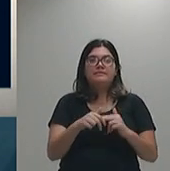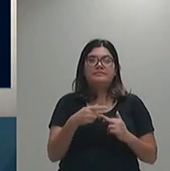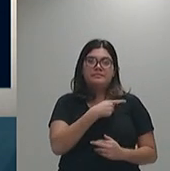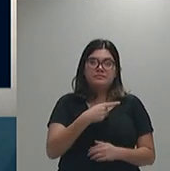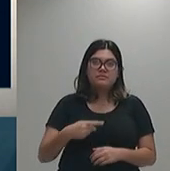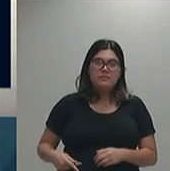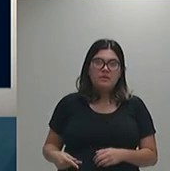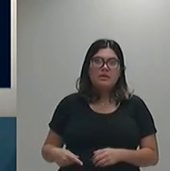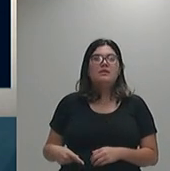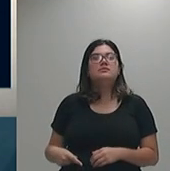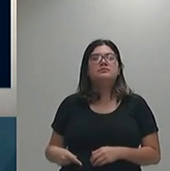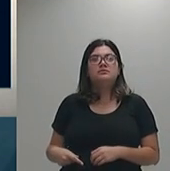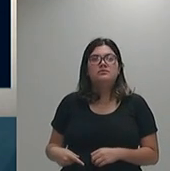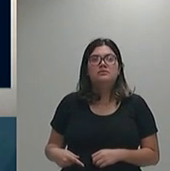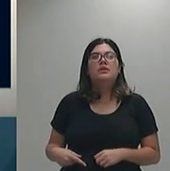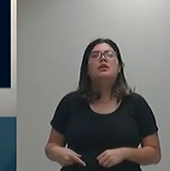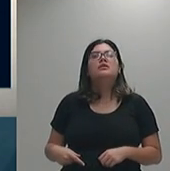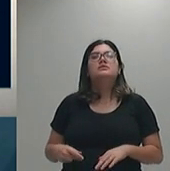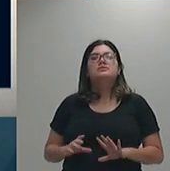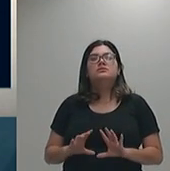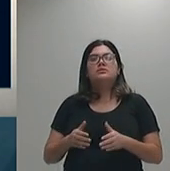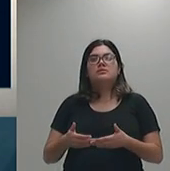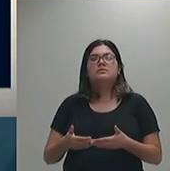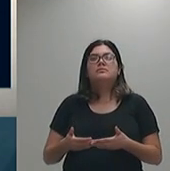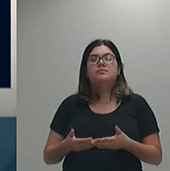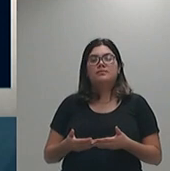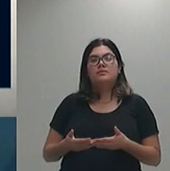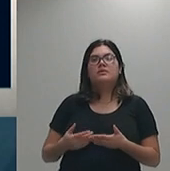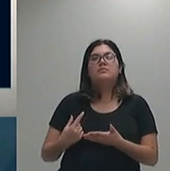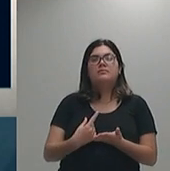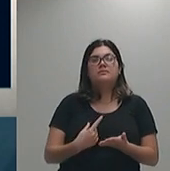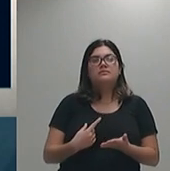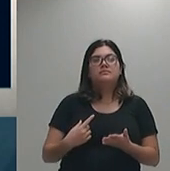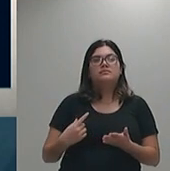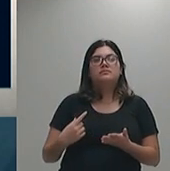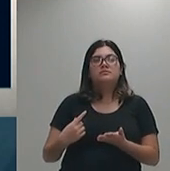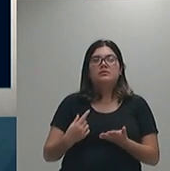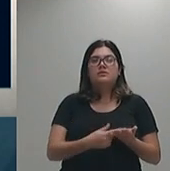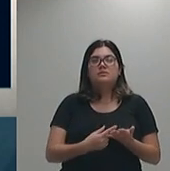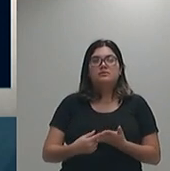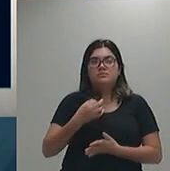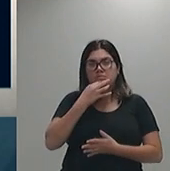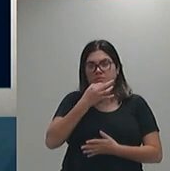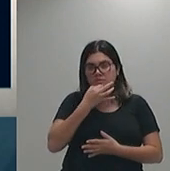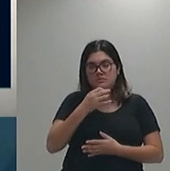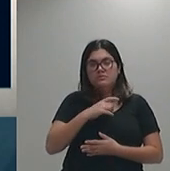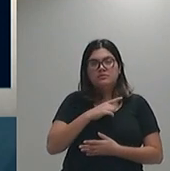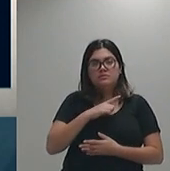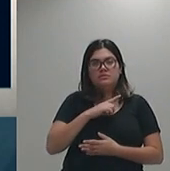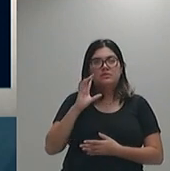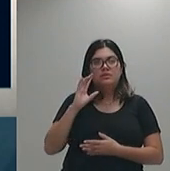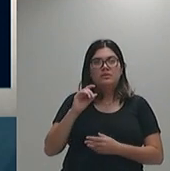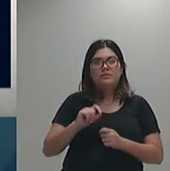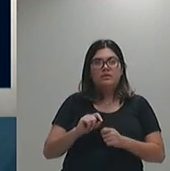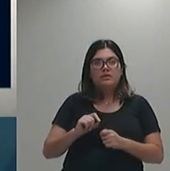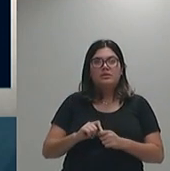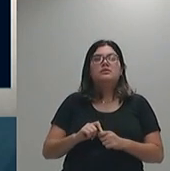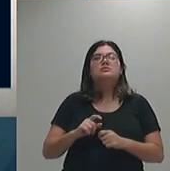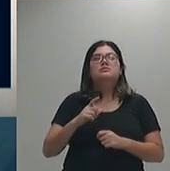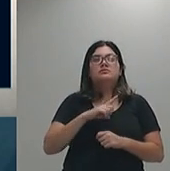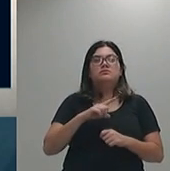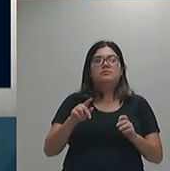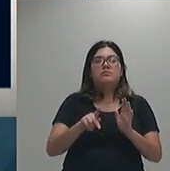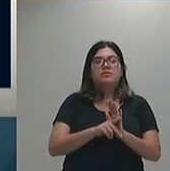presidência da Câmara de arbitragem após admitir o ingresso dos terceiros no feito a de referendo no tribunal